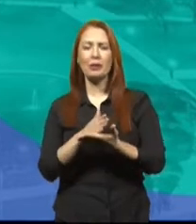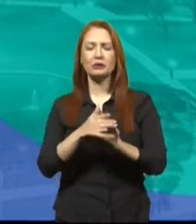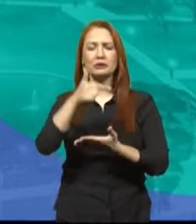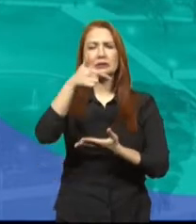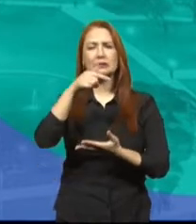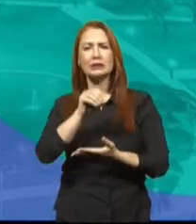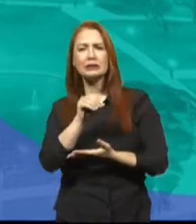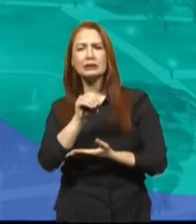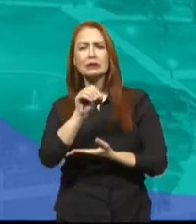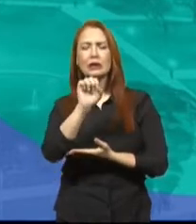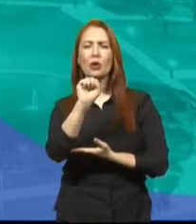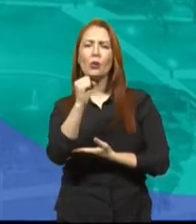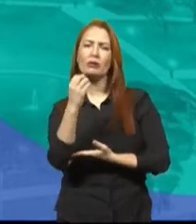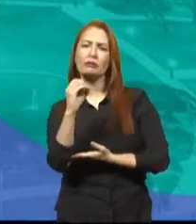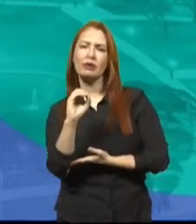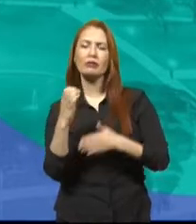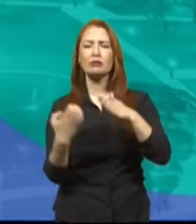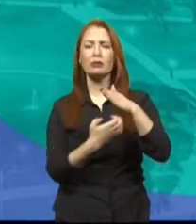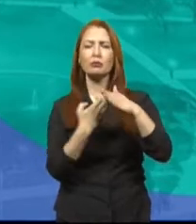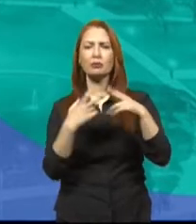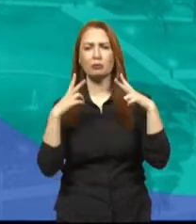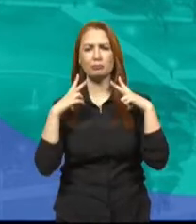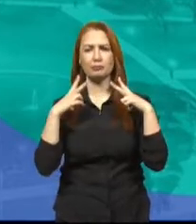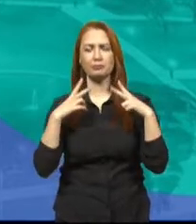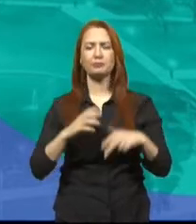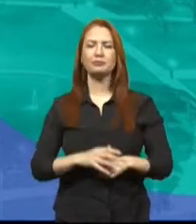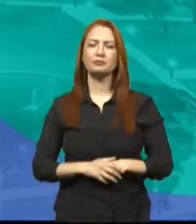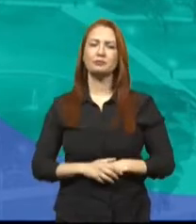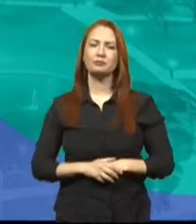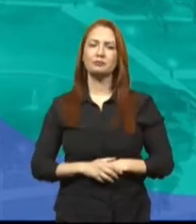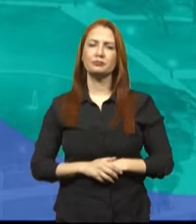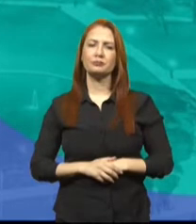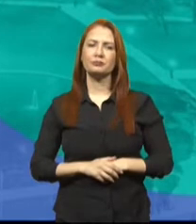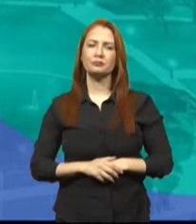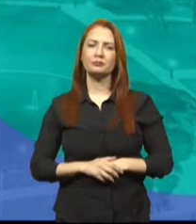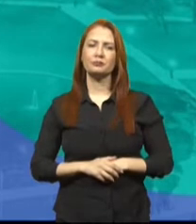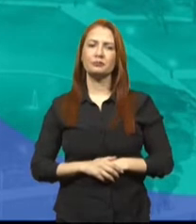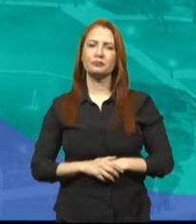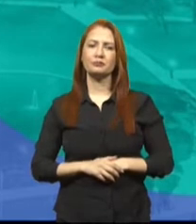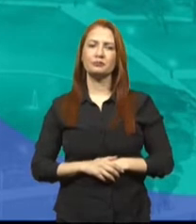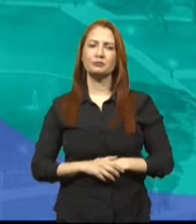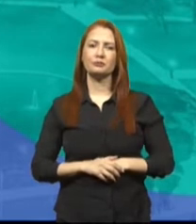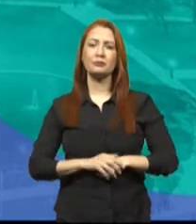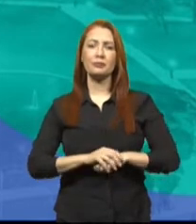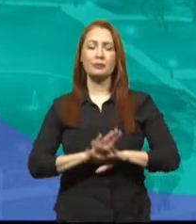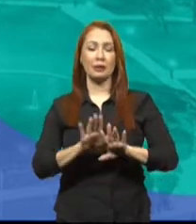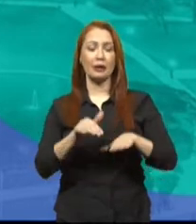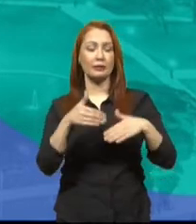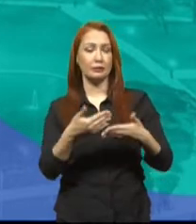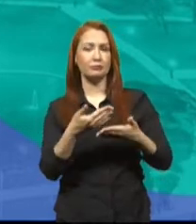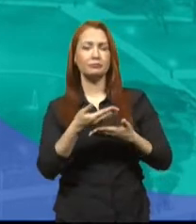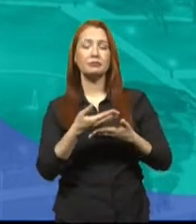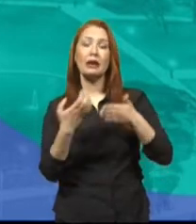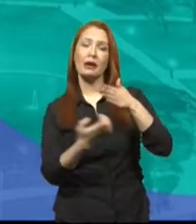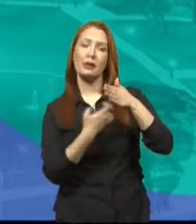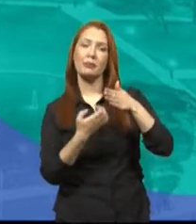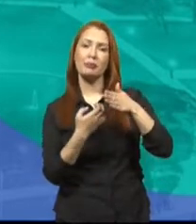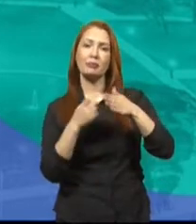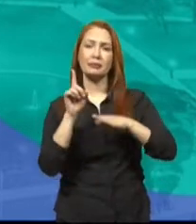80 empresas particulares. A cooperativa ela é composta por